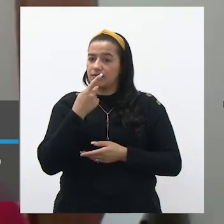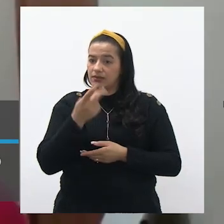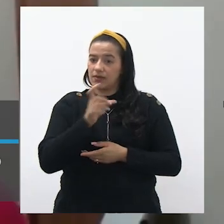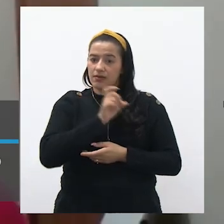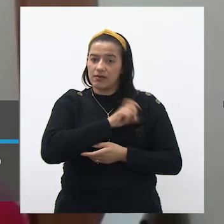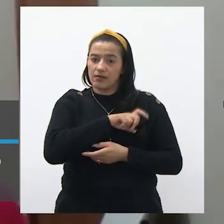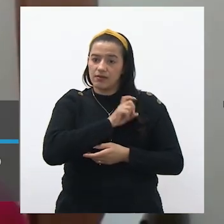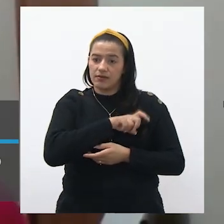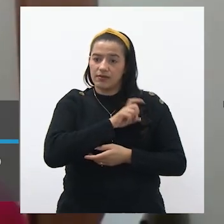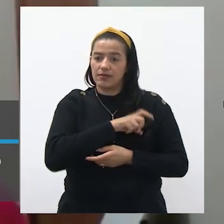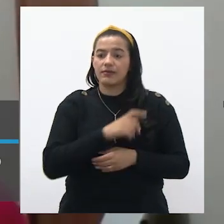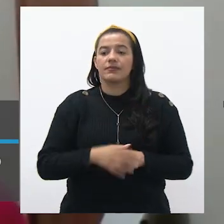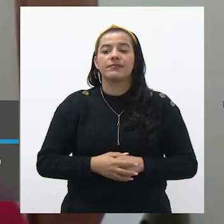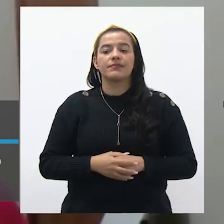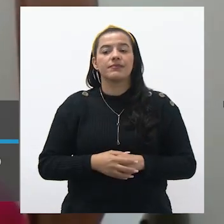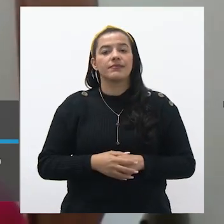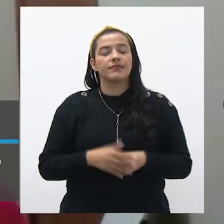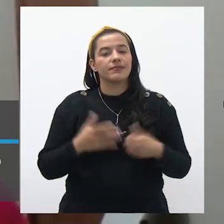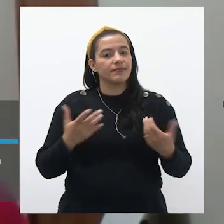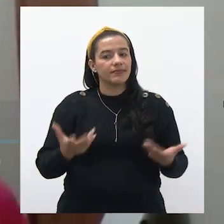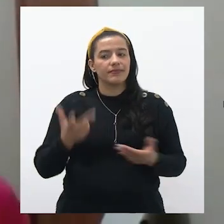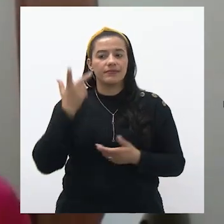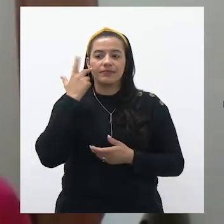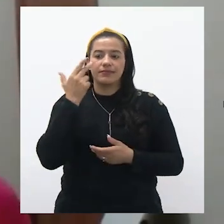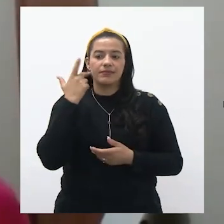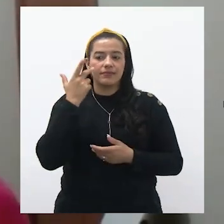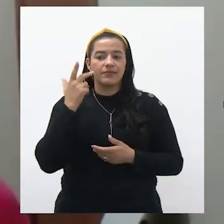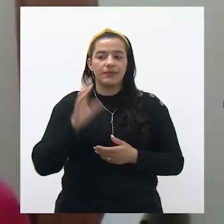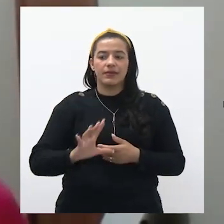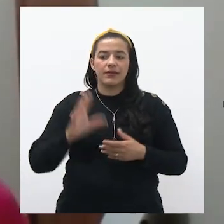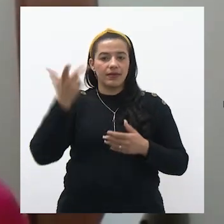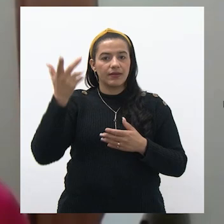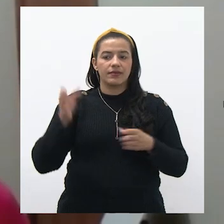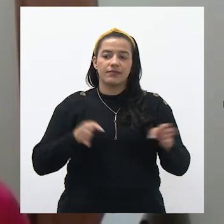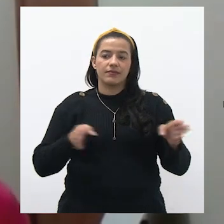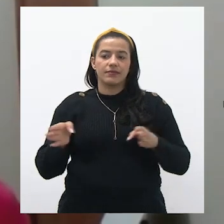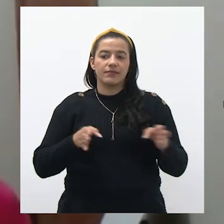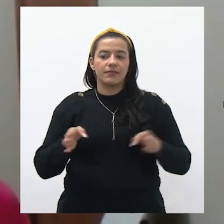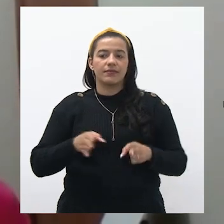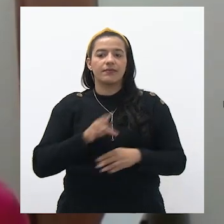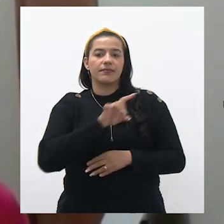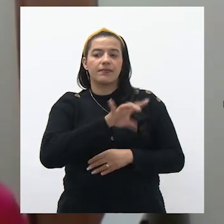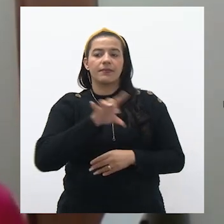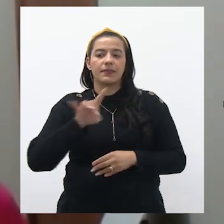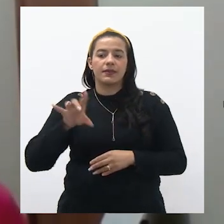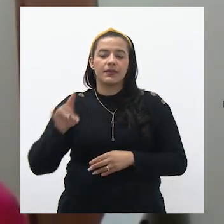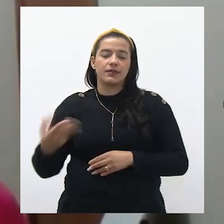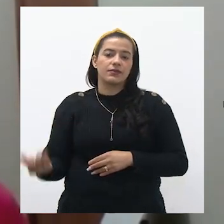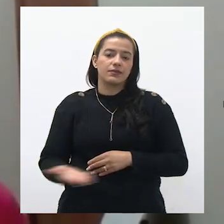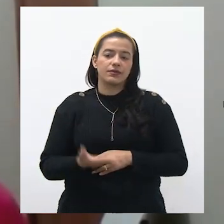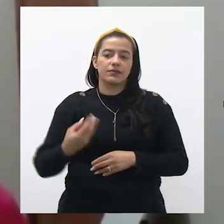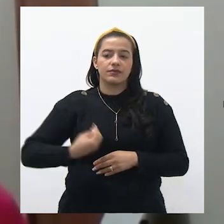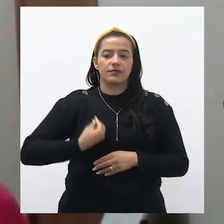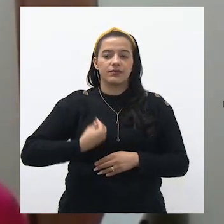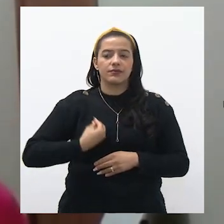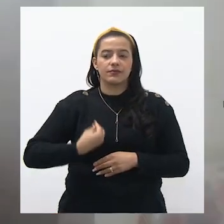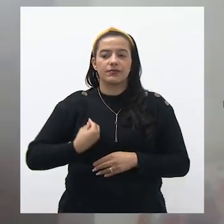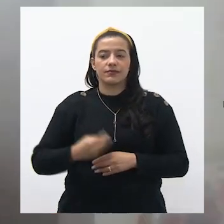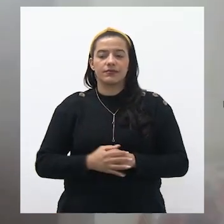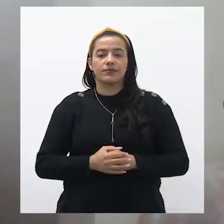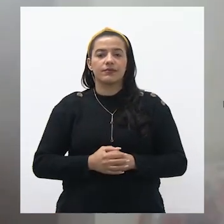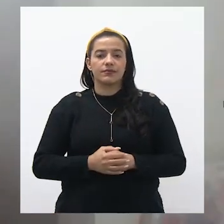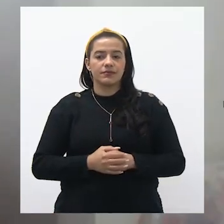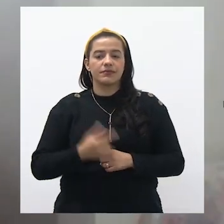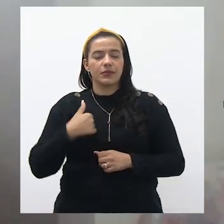estava vendo um aqui, né? Mas é assim mesmo, né? É o momento, né, Edna, que nós estamos, né? Uhum. Exatamente. Até